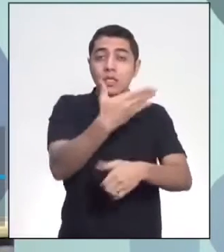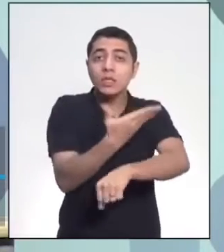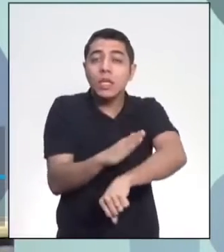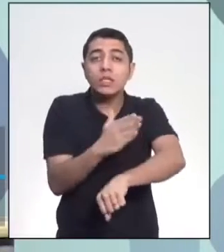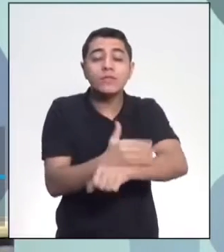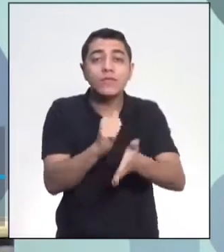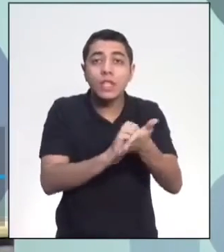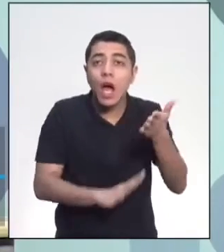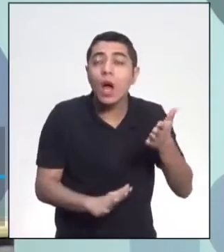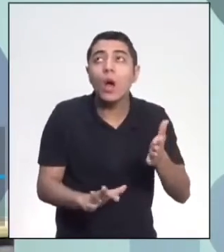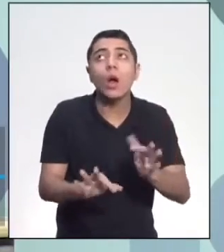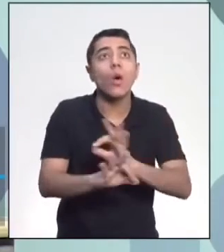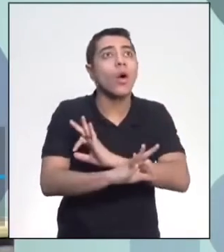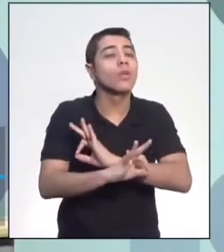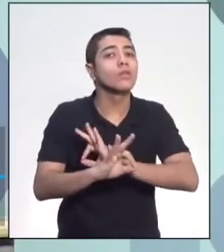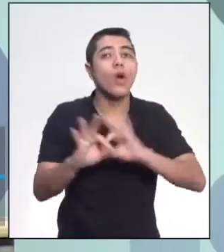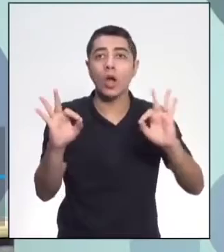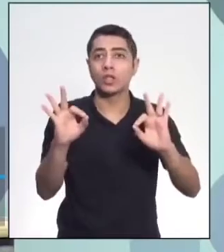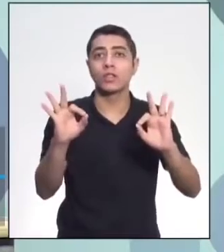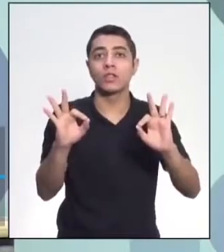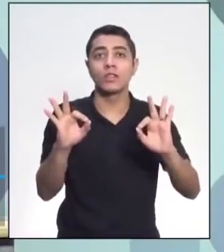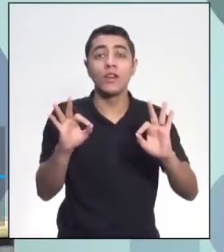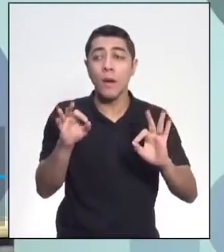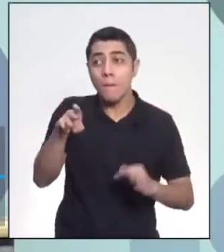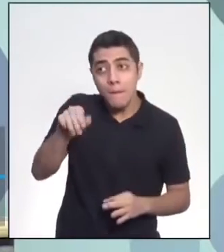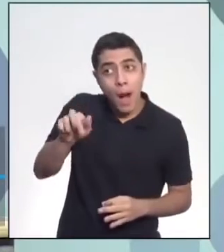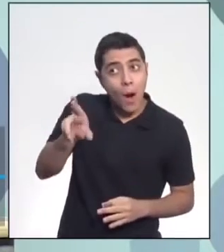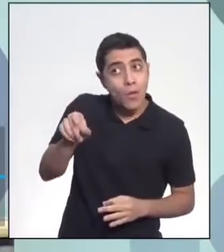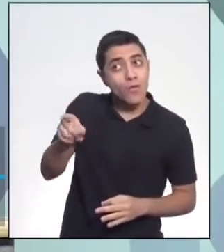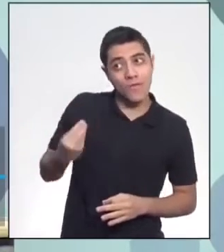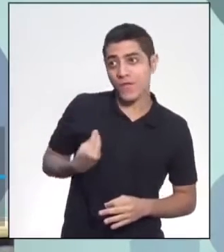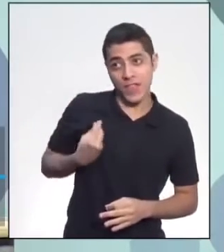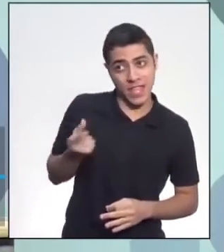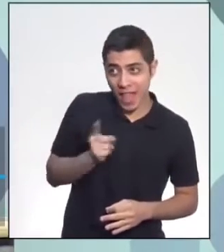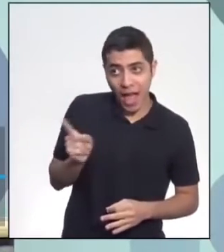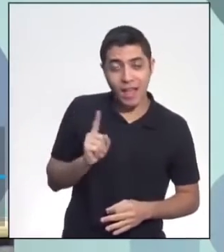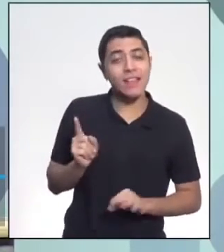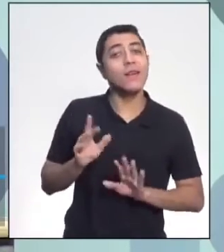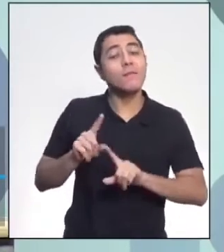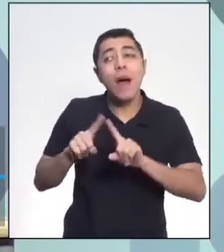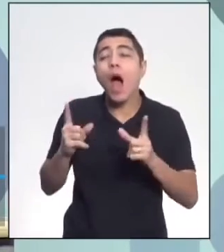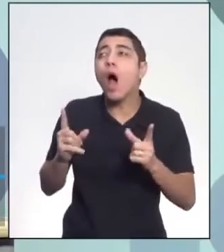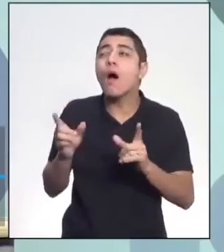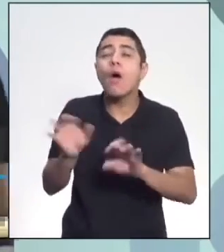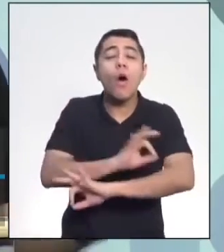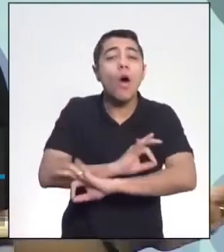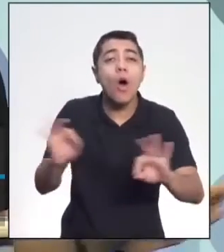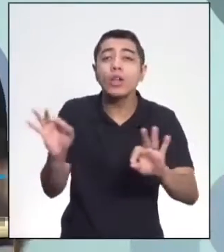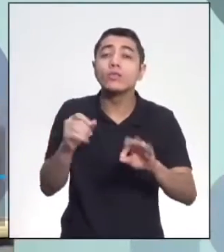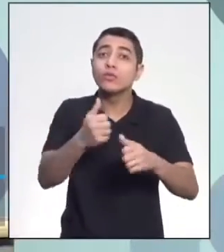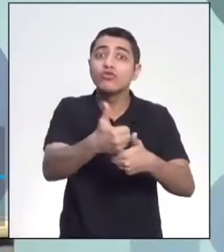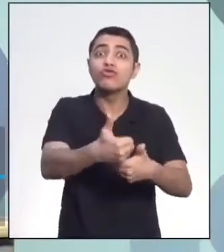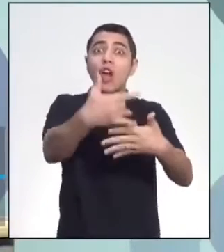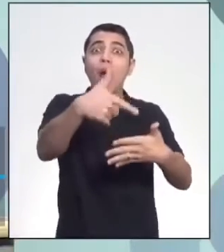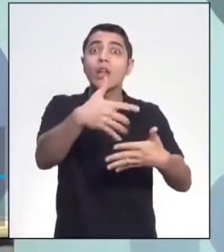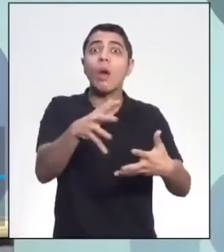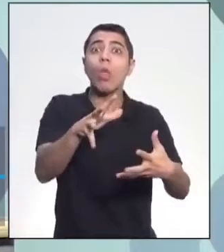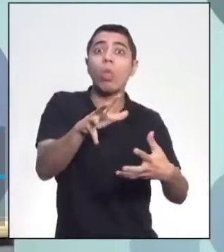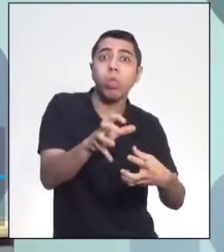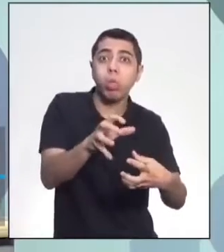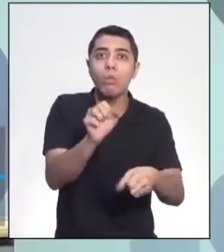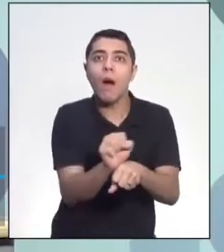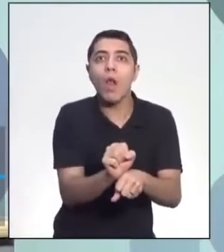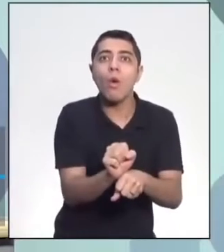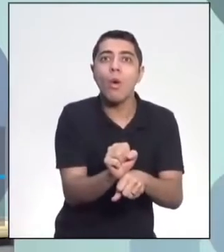foi. Foi Nossa, muito legal, perdi. gente. Inclusive, o chat travou, porque a gente teve participação a aula inteira, o chat travou,